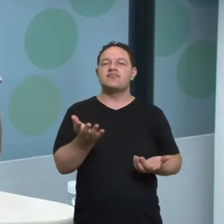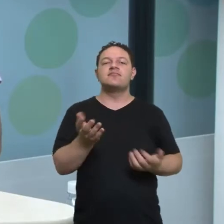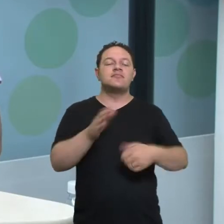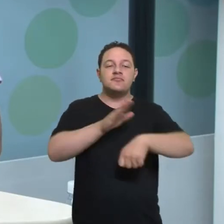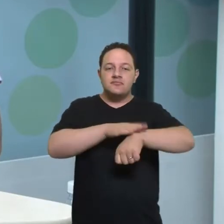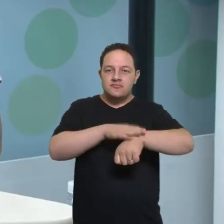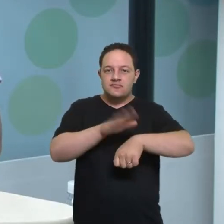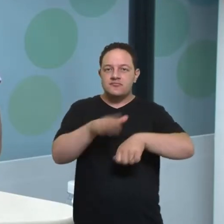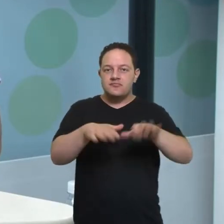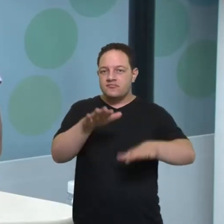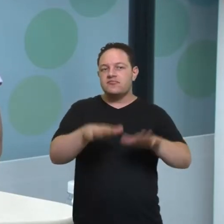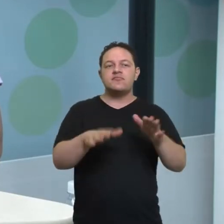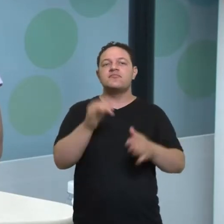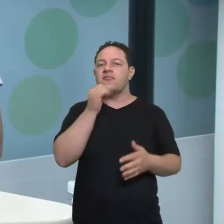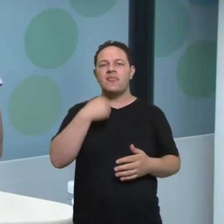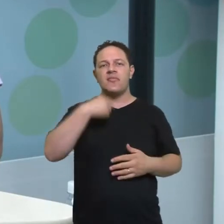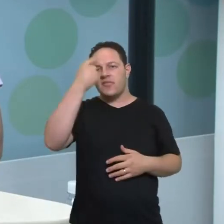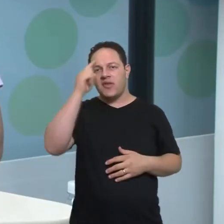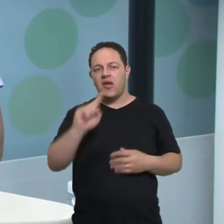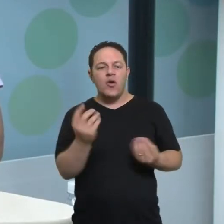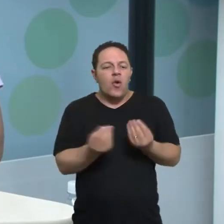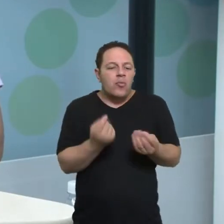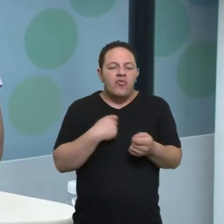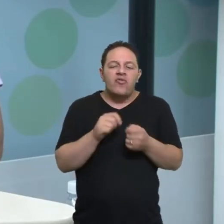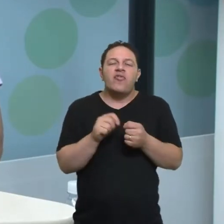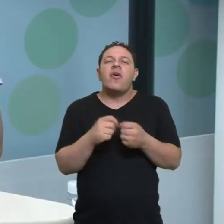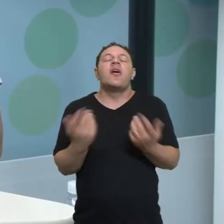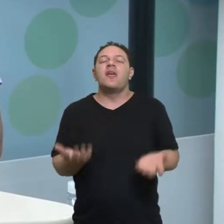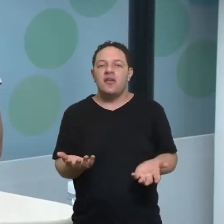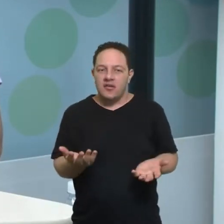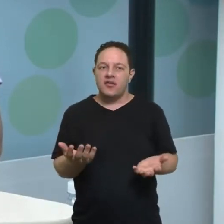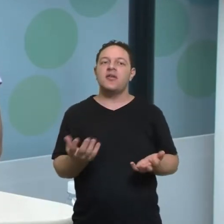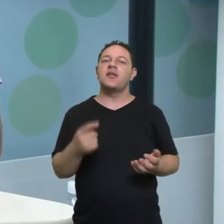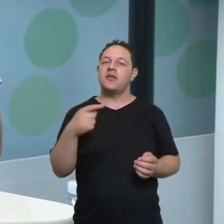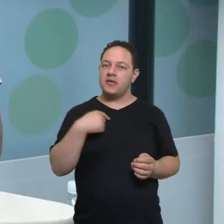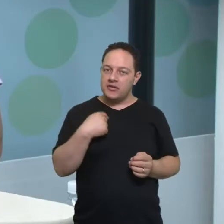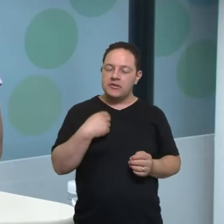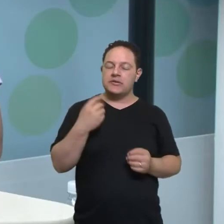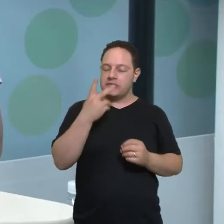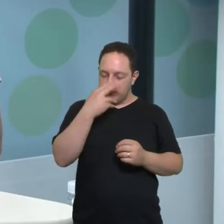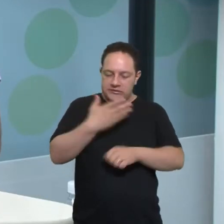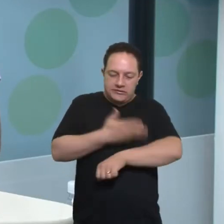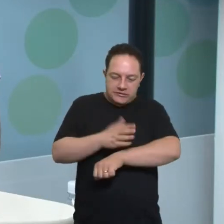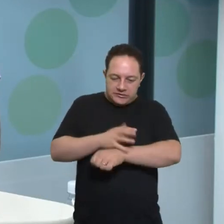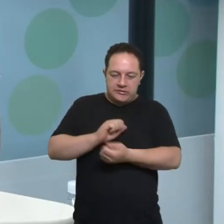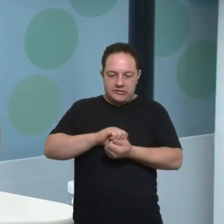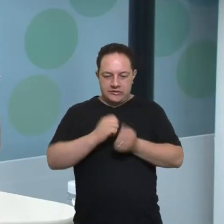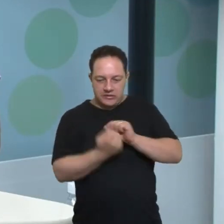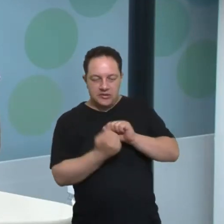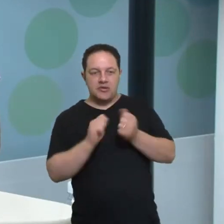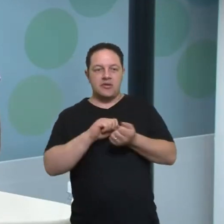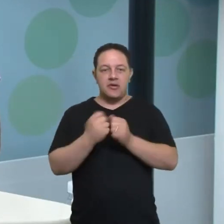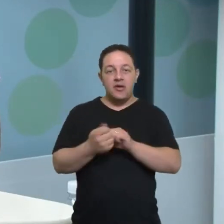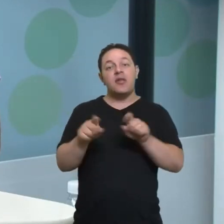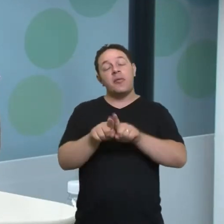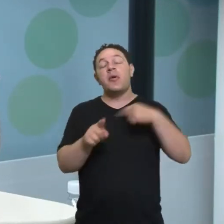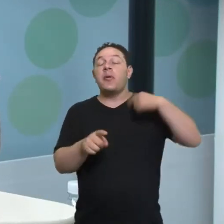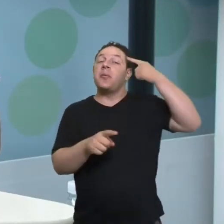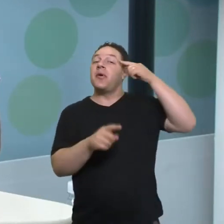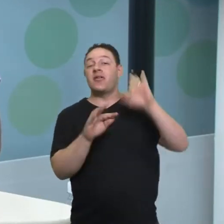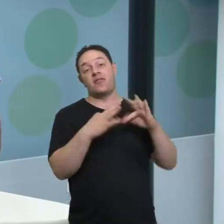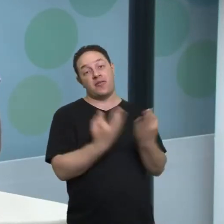ver assim momentos que eu não sabia muito bem o que fazer então a gente teve eu tive que me ajustar e também teve que pensar na minha